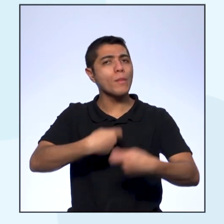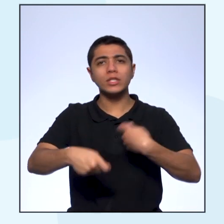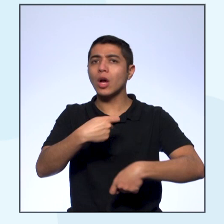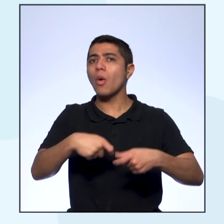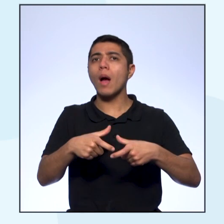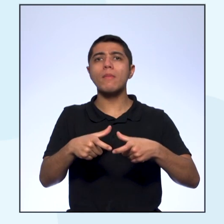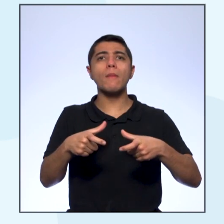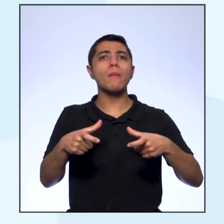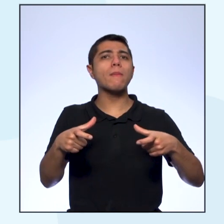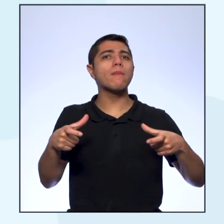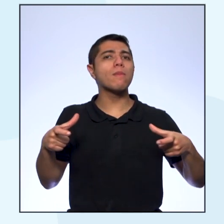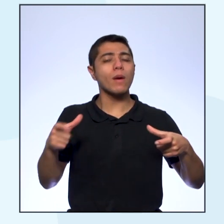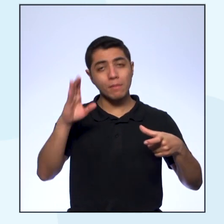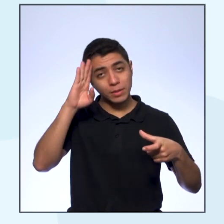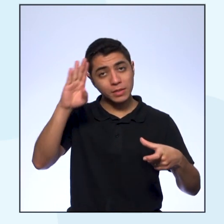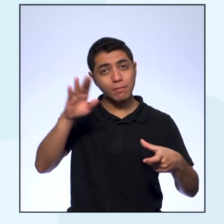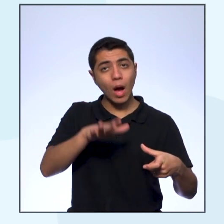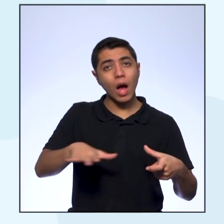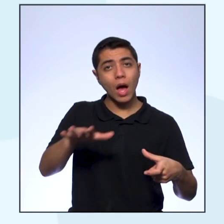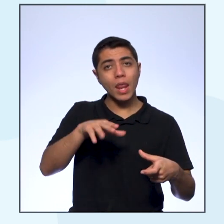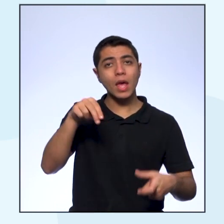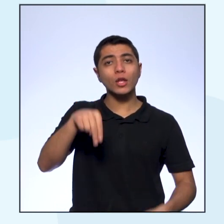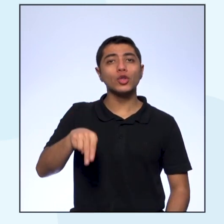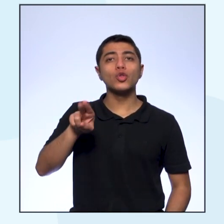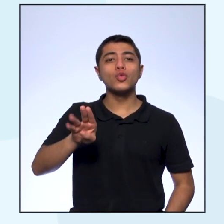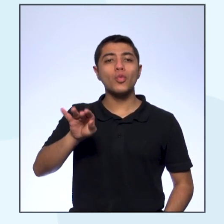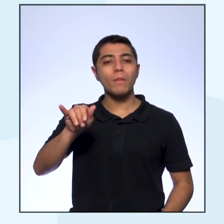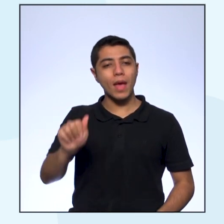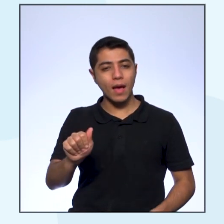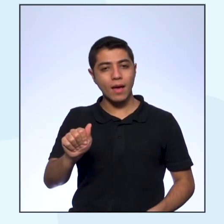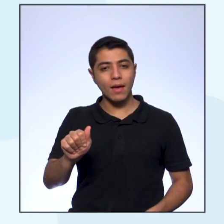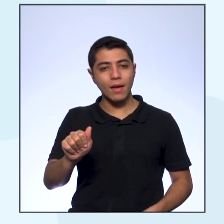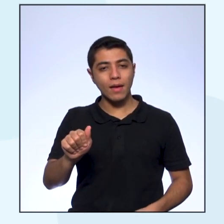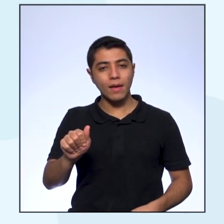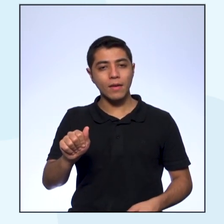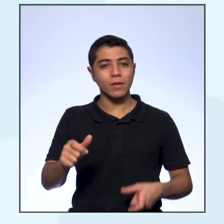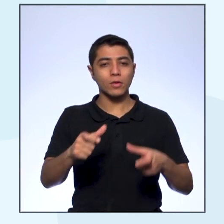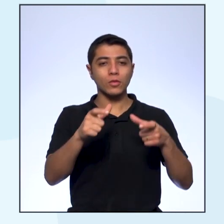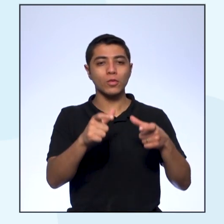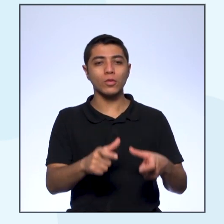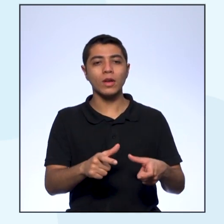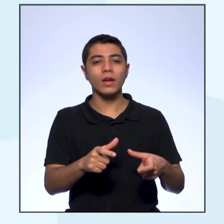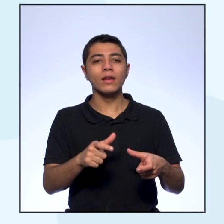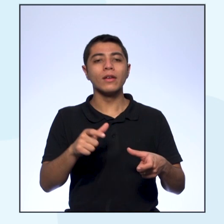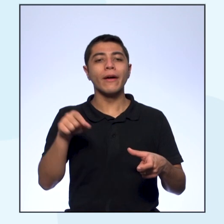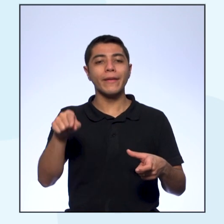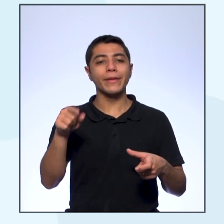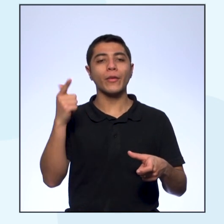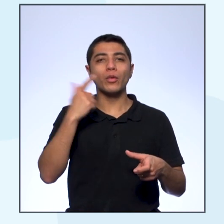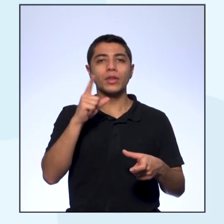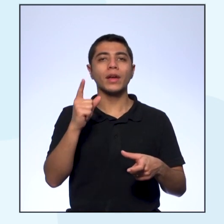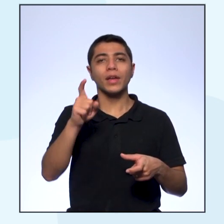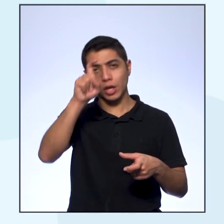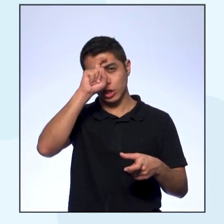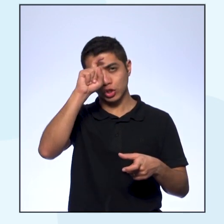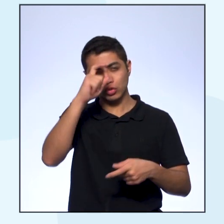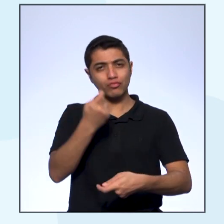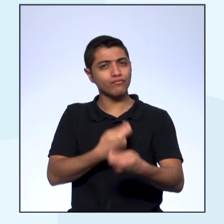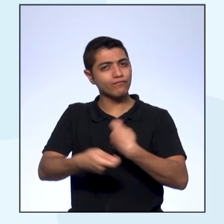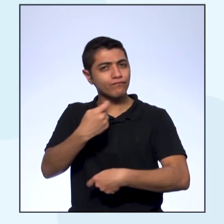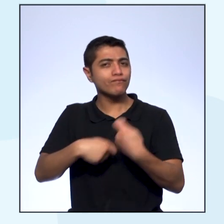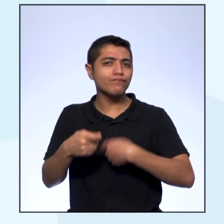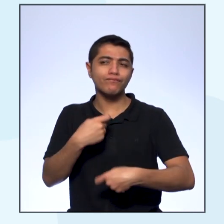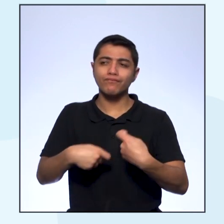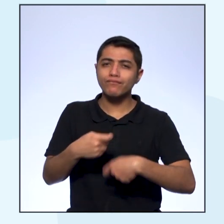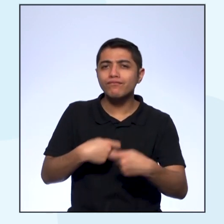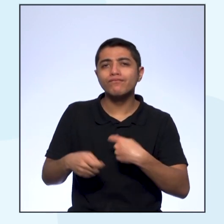do reino de Cush, né, onde o Império Egípcio estabelece um comércio bastante interessante ali.